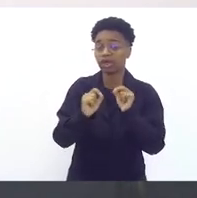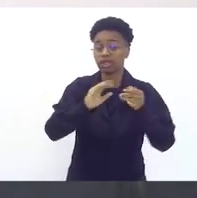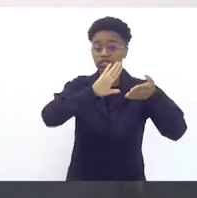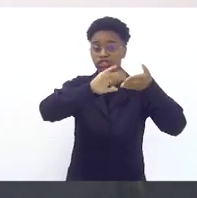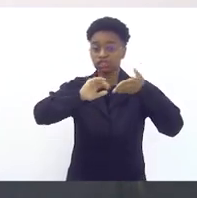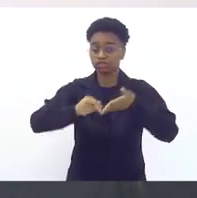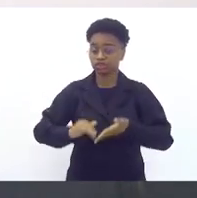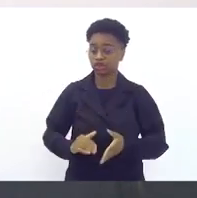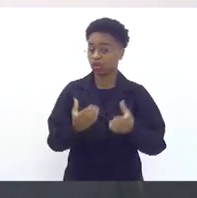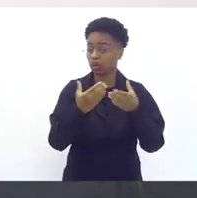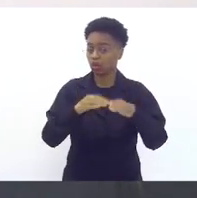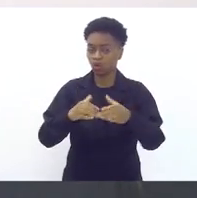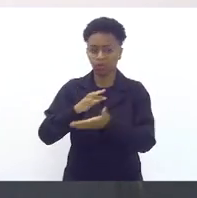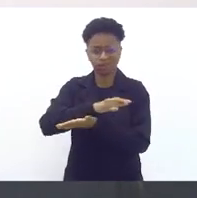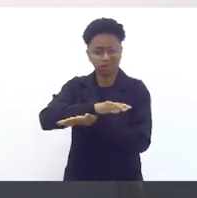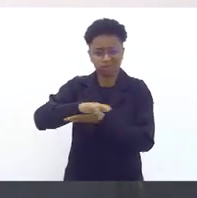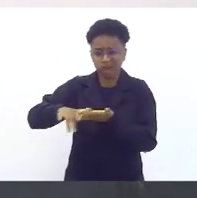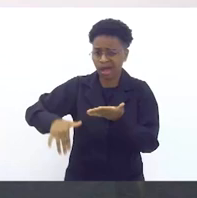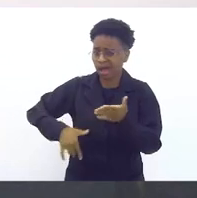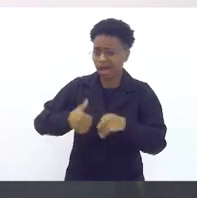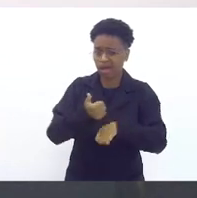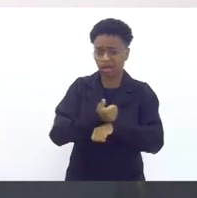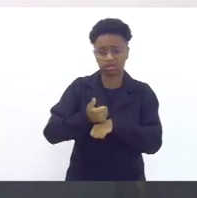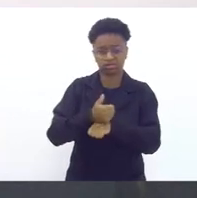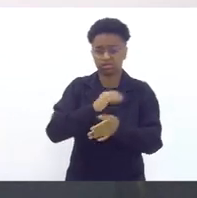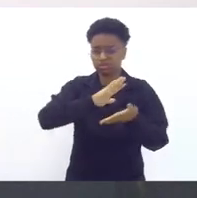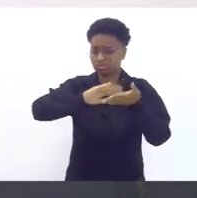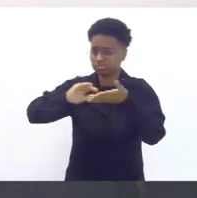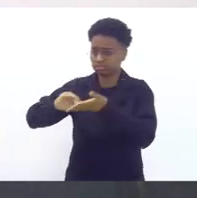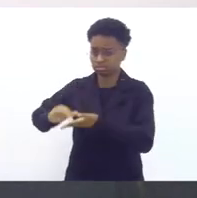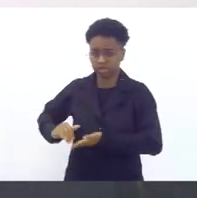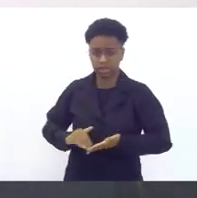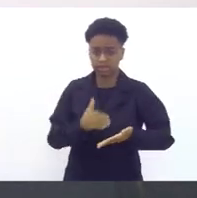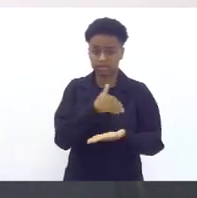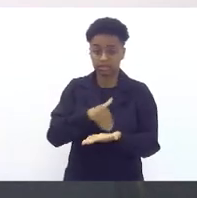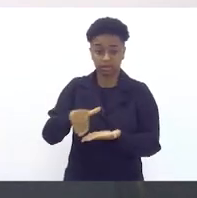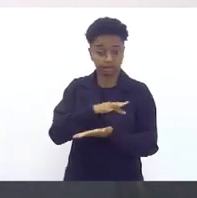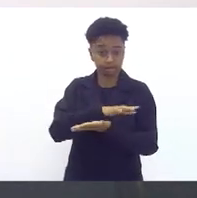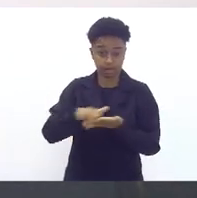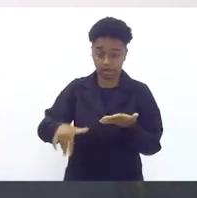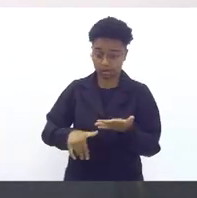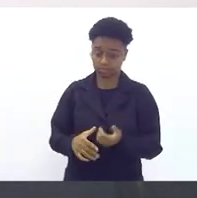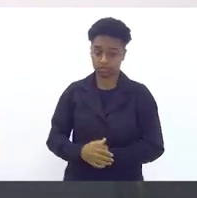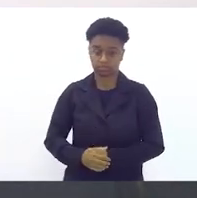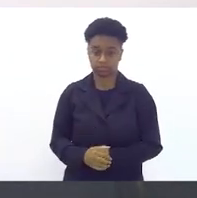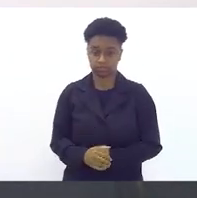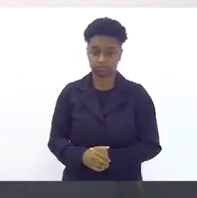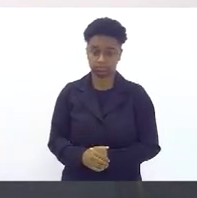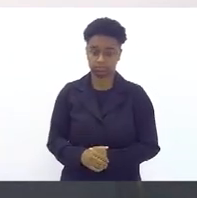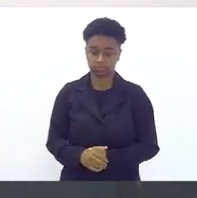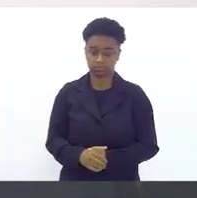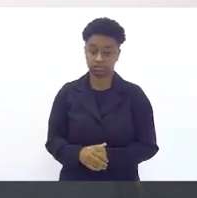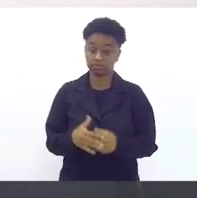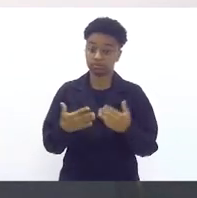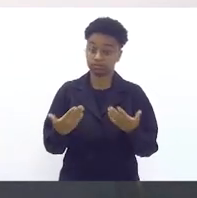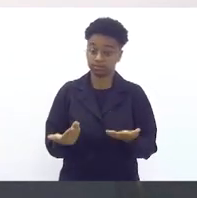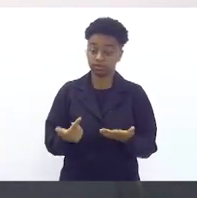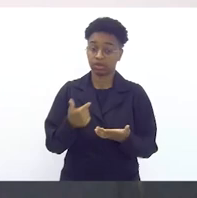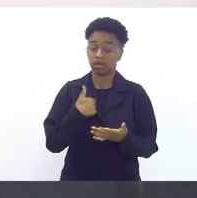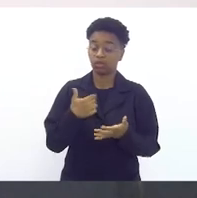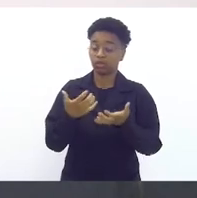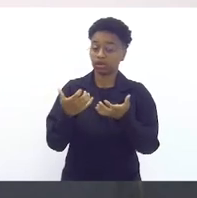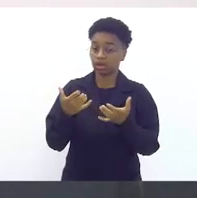concurso, cargos de diversas secretarias. Diversas secretarias. Bom, o que eu quero